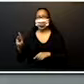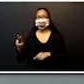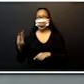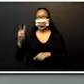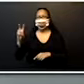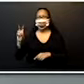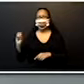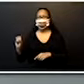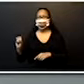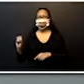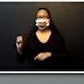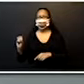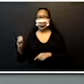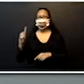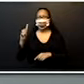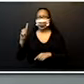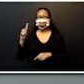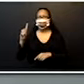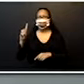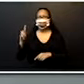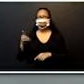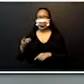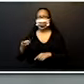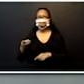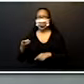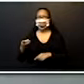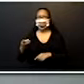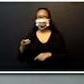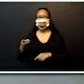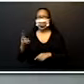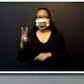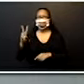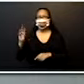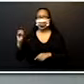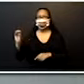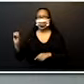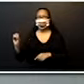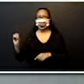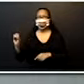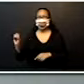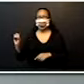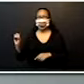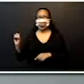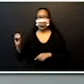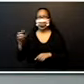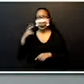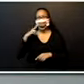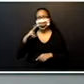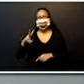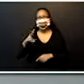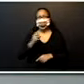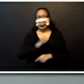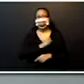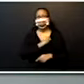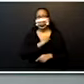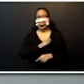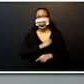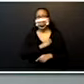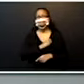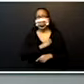1.200 mais 50, olha lá o número se formando. Olha que